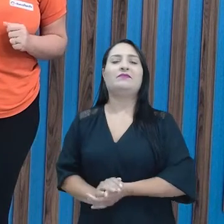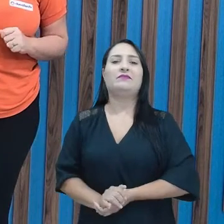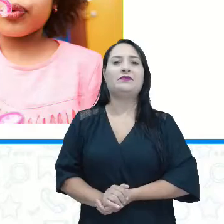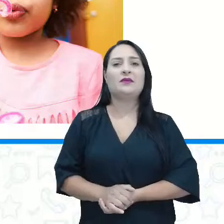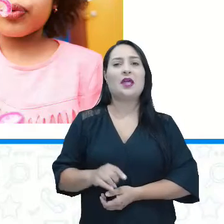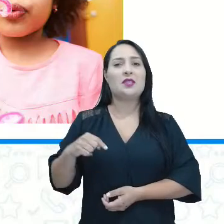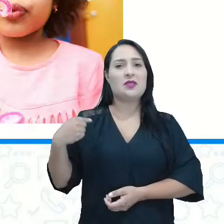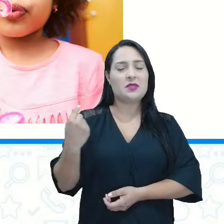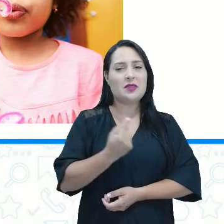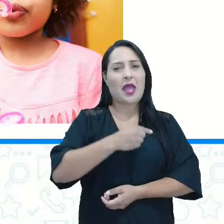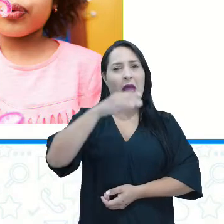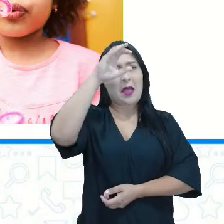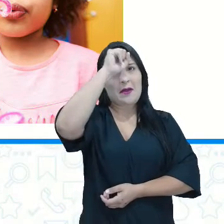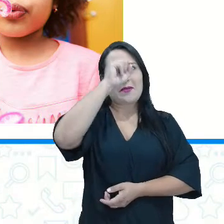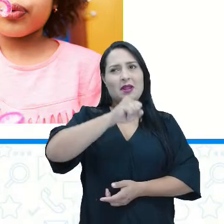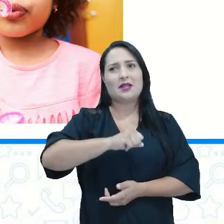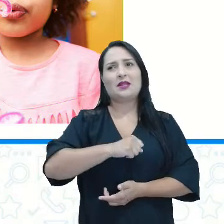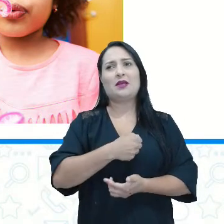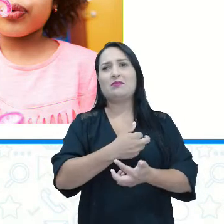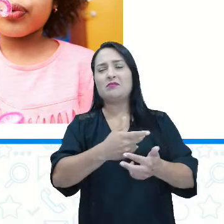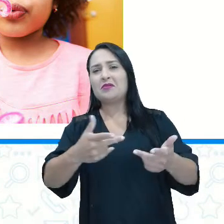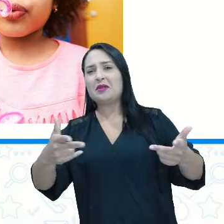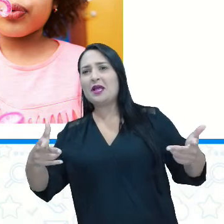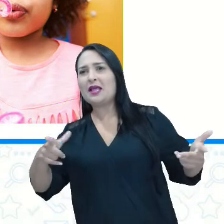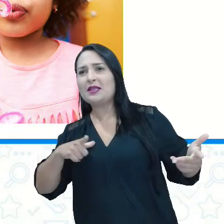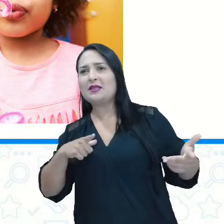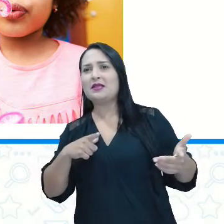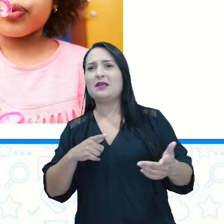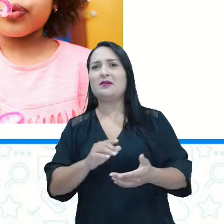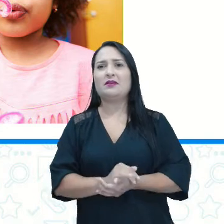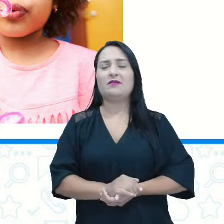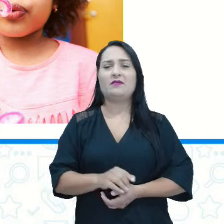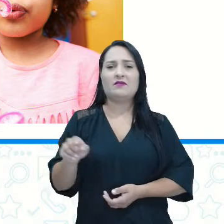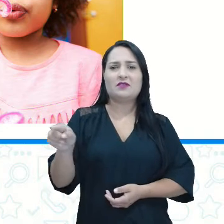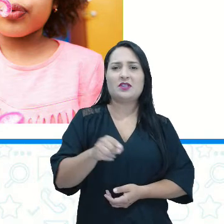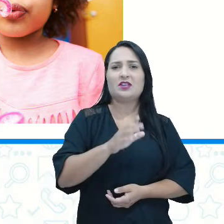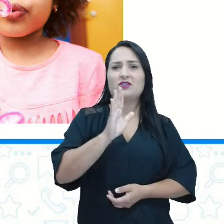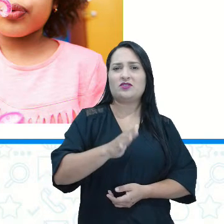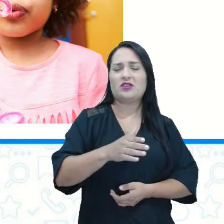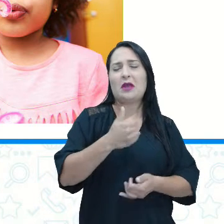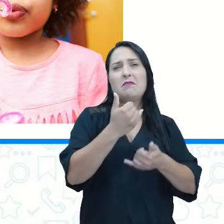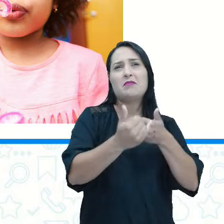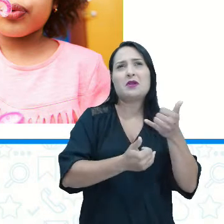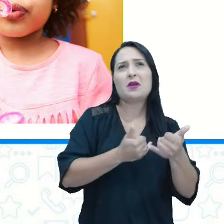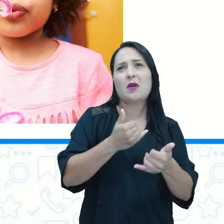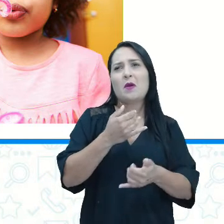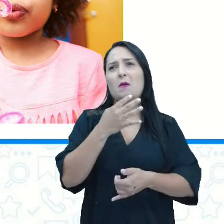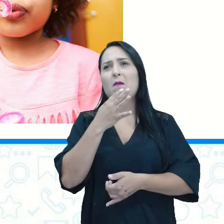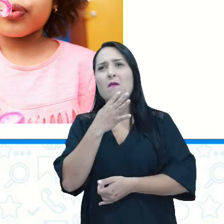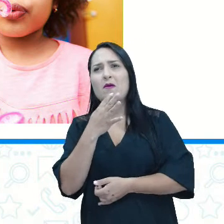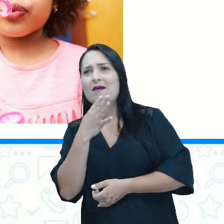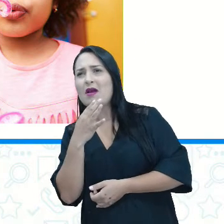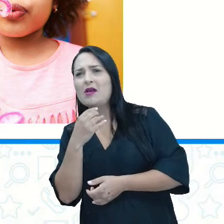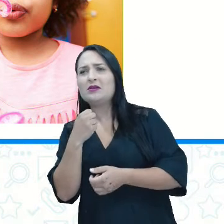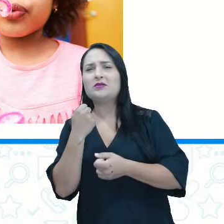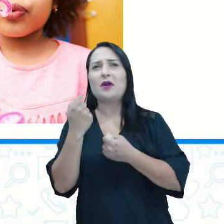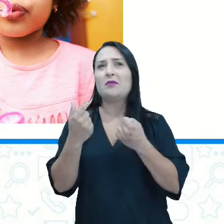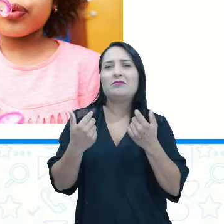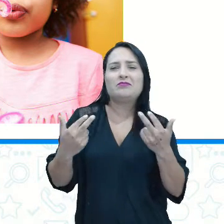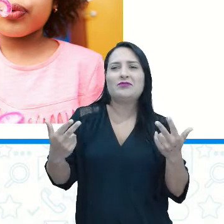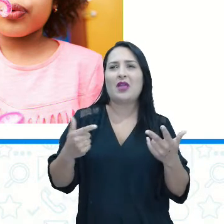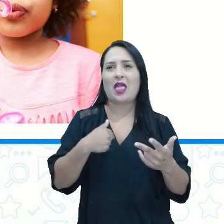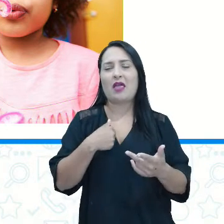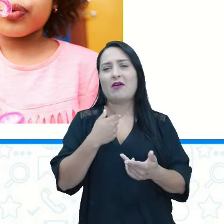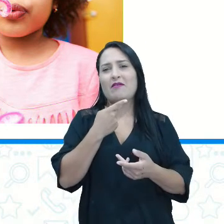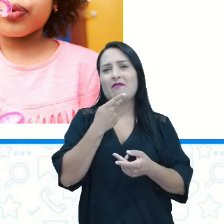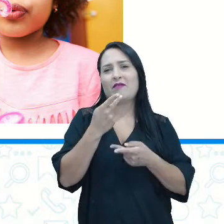elementos que compõem várias brincadeiras. Veja se você já brincou, você reconhece alguma delas aí. Tá? Vou